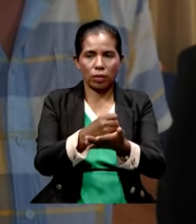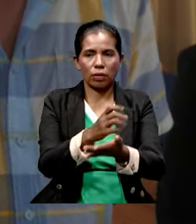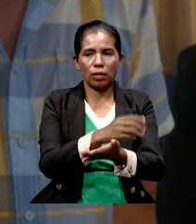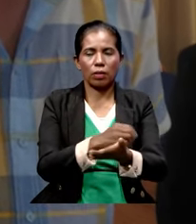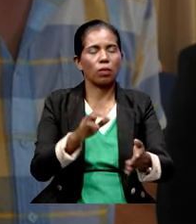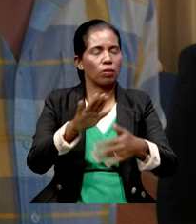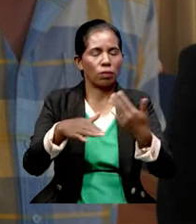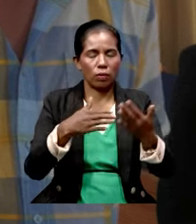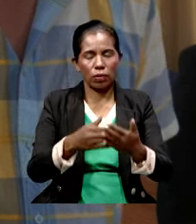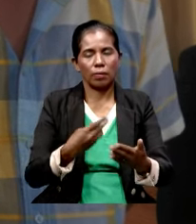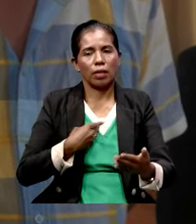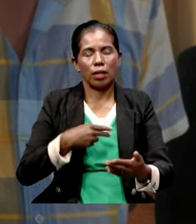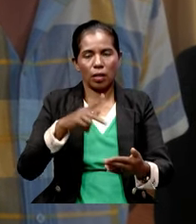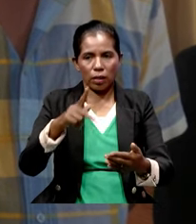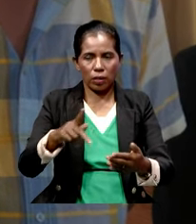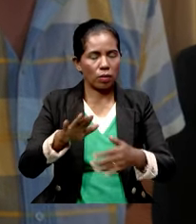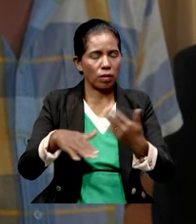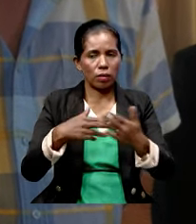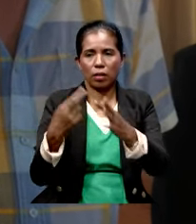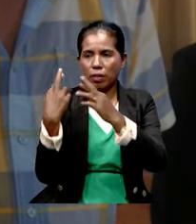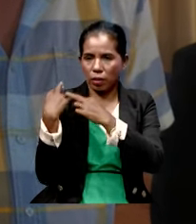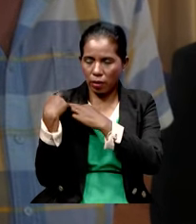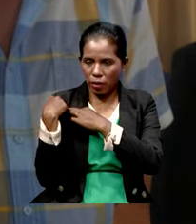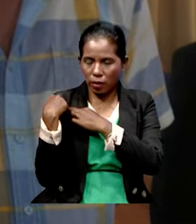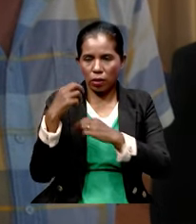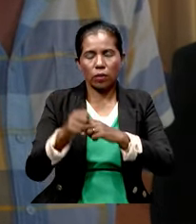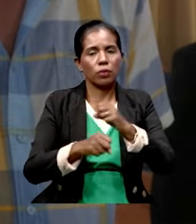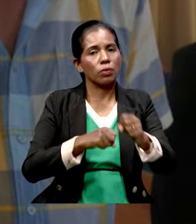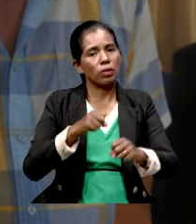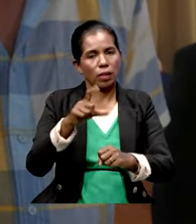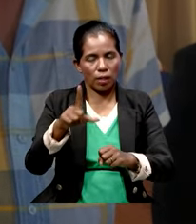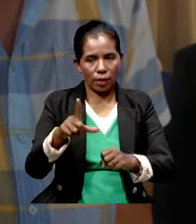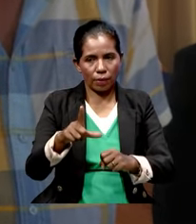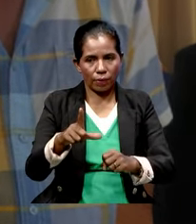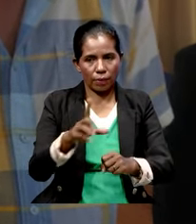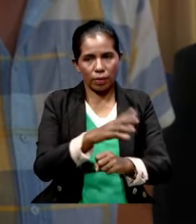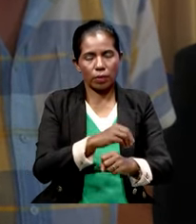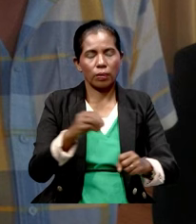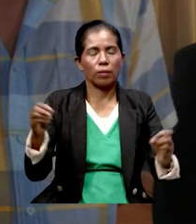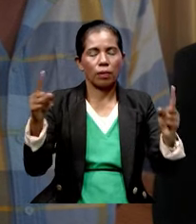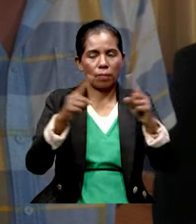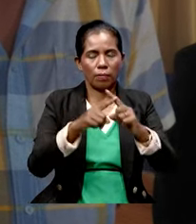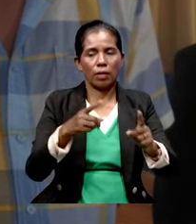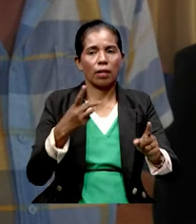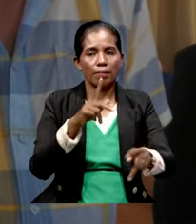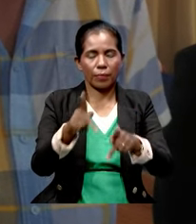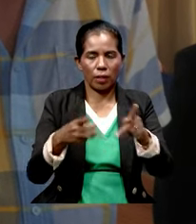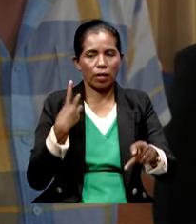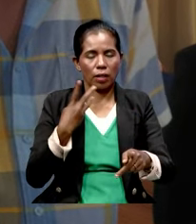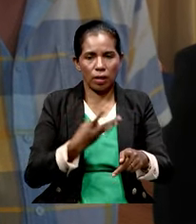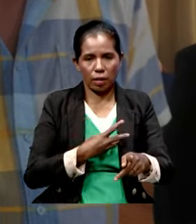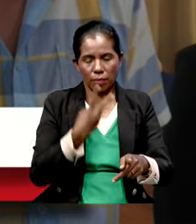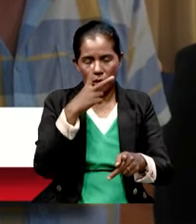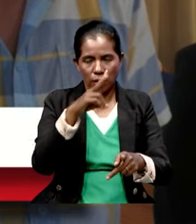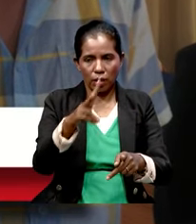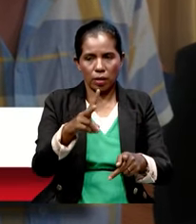gesto de responsabilidade social dos açorianos. Como sabem, este colégio